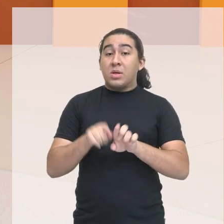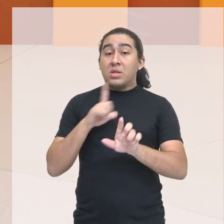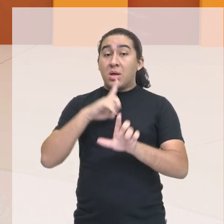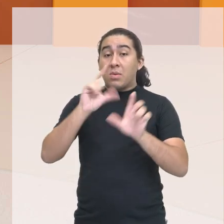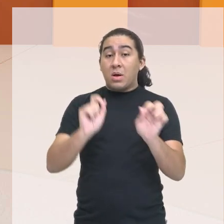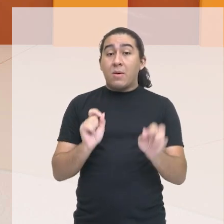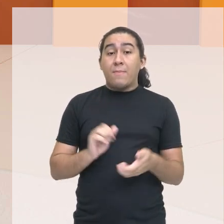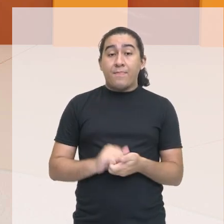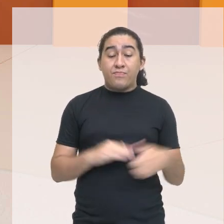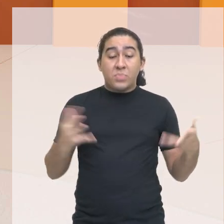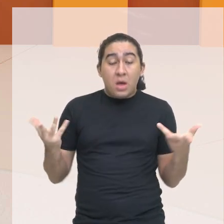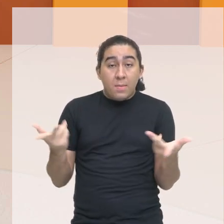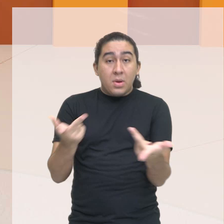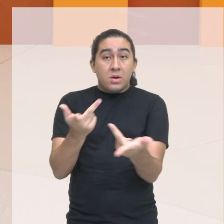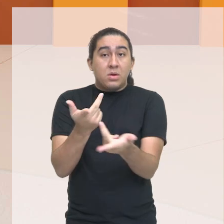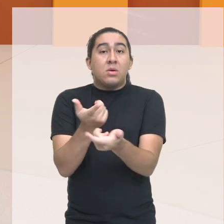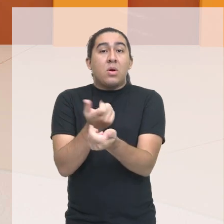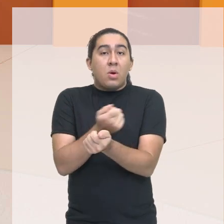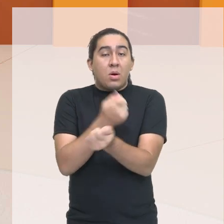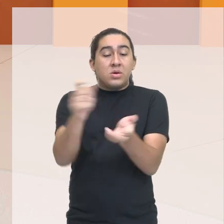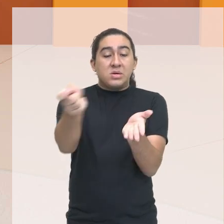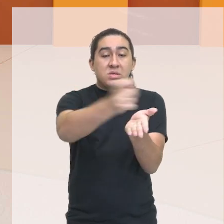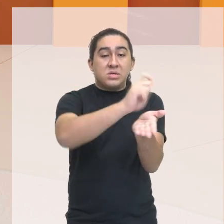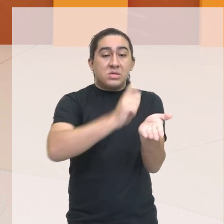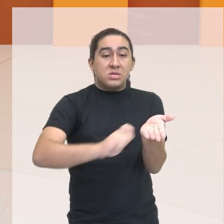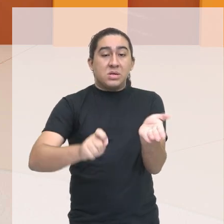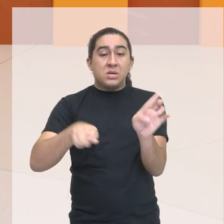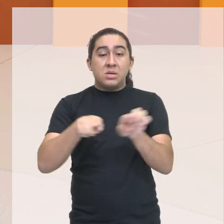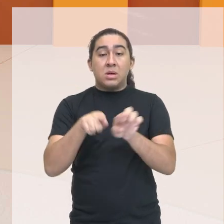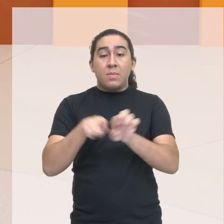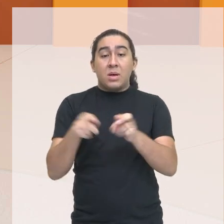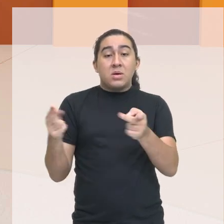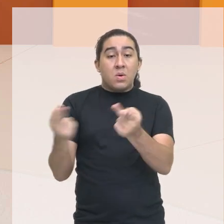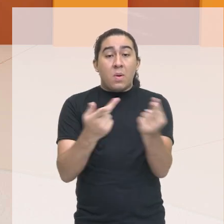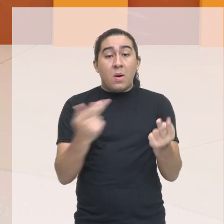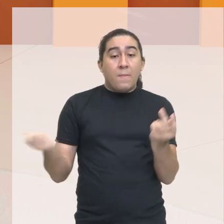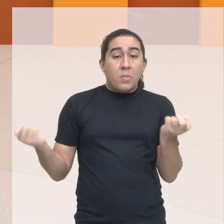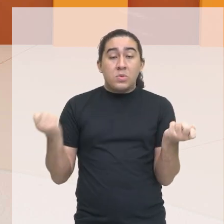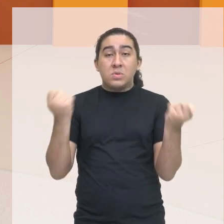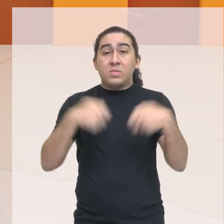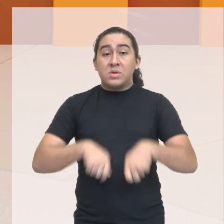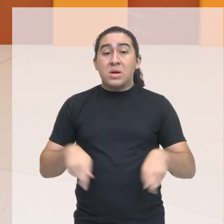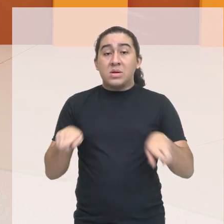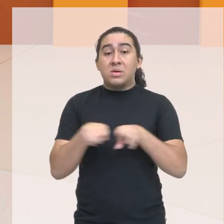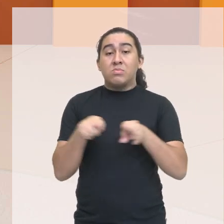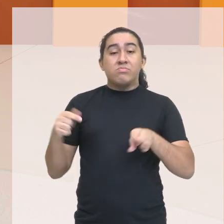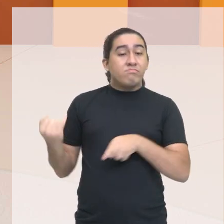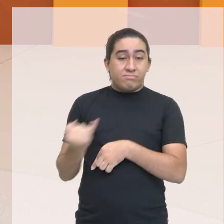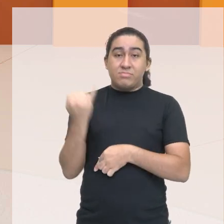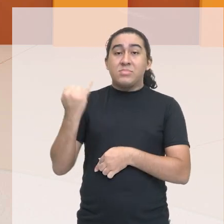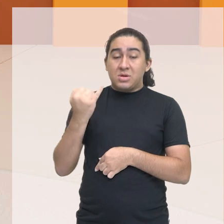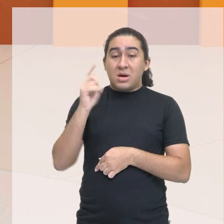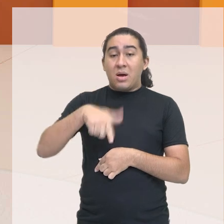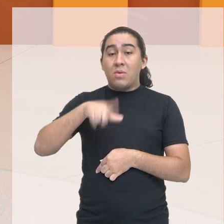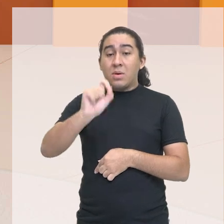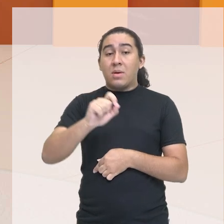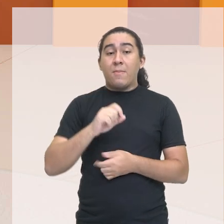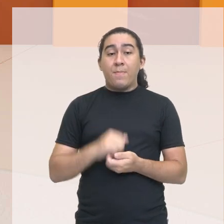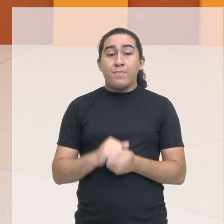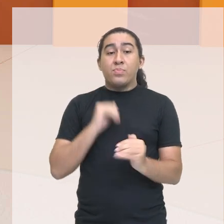o aperfeiçoamento da escrita, assim como um ponto muito importante, que